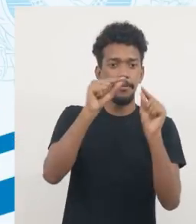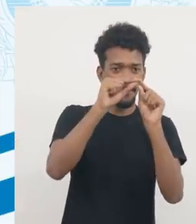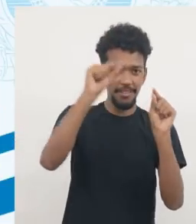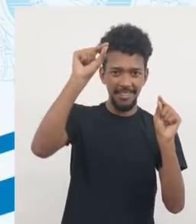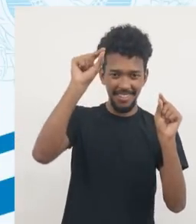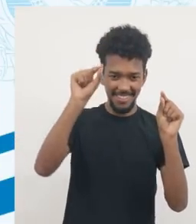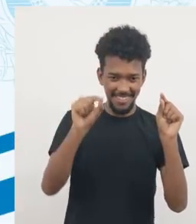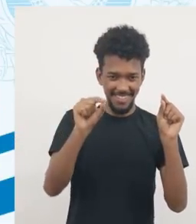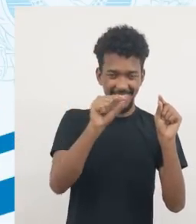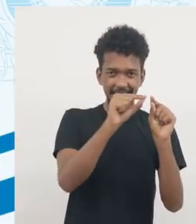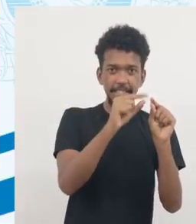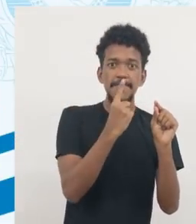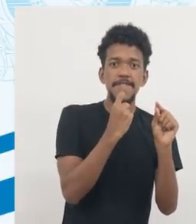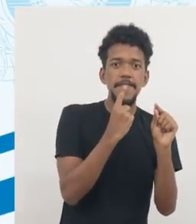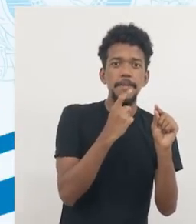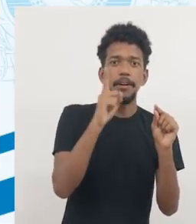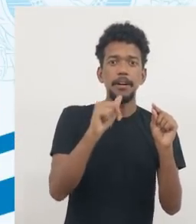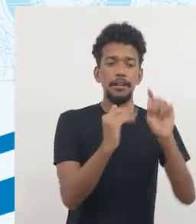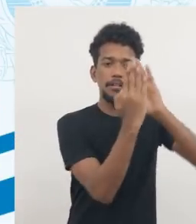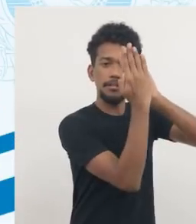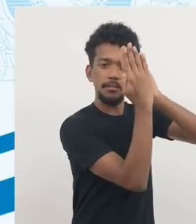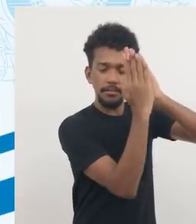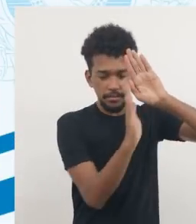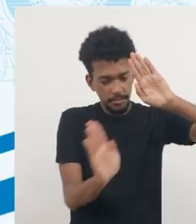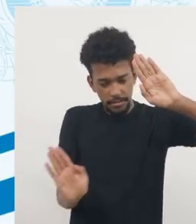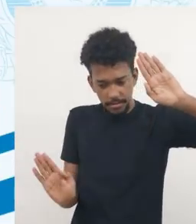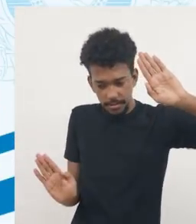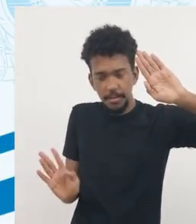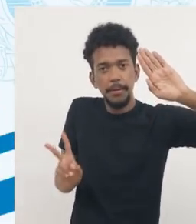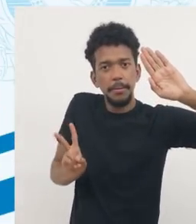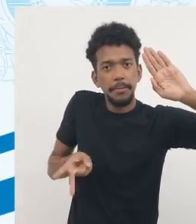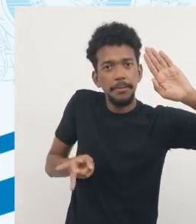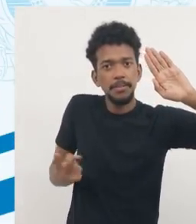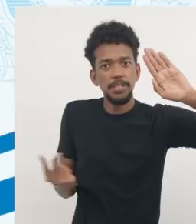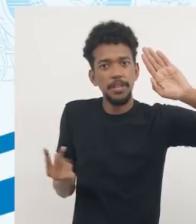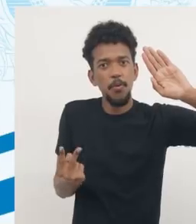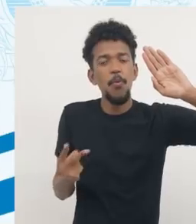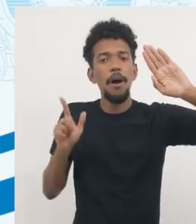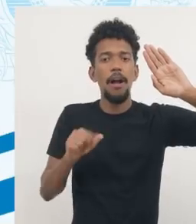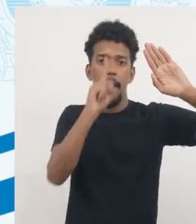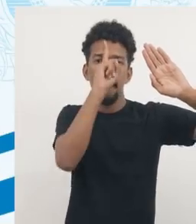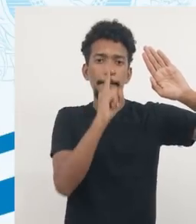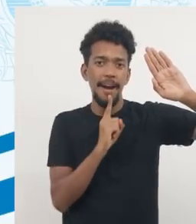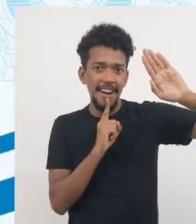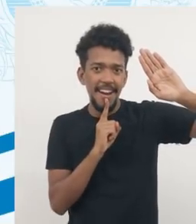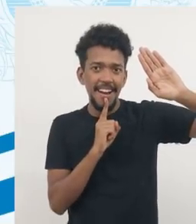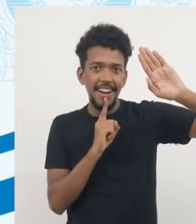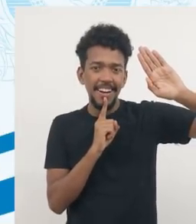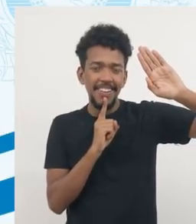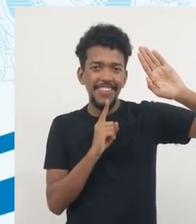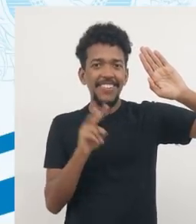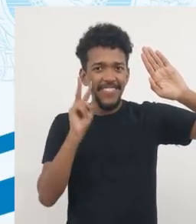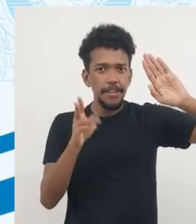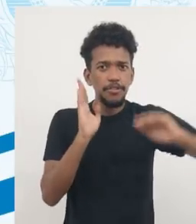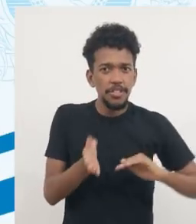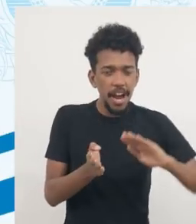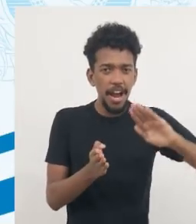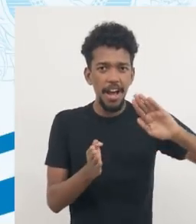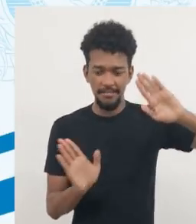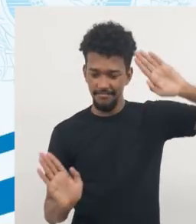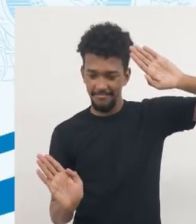vermelho, é justamente o espelhamento do segundo polígono amarelo, ok?